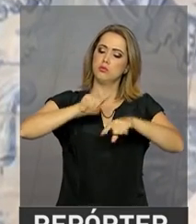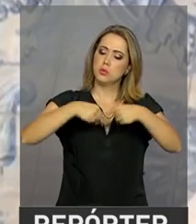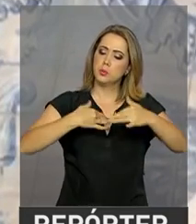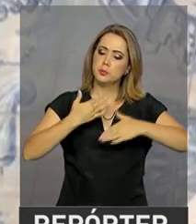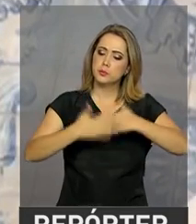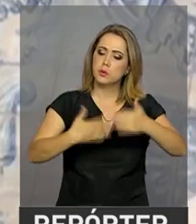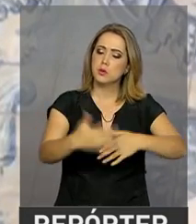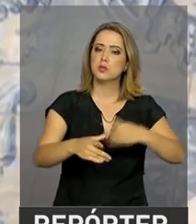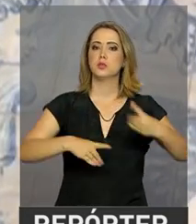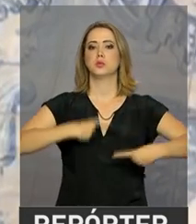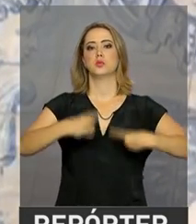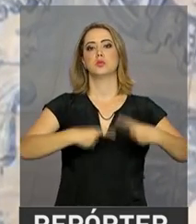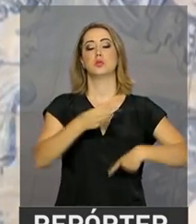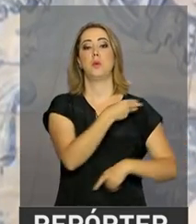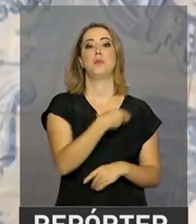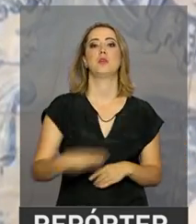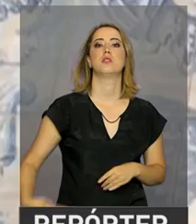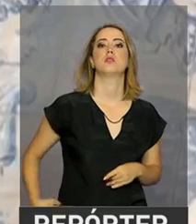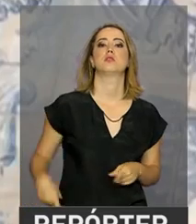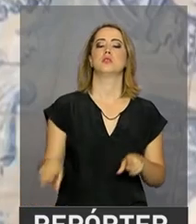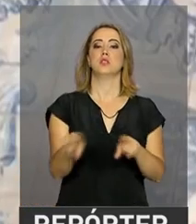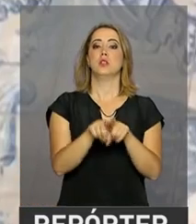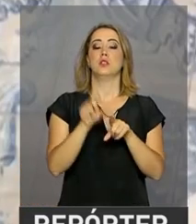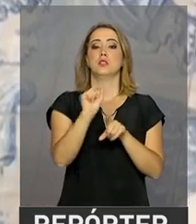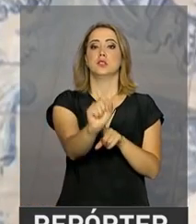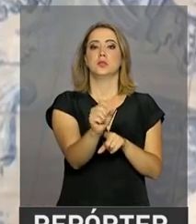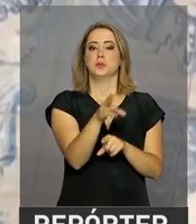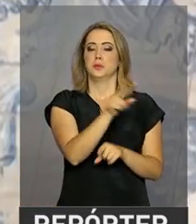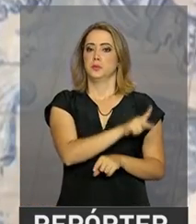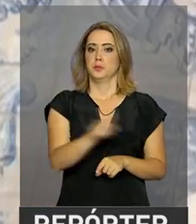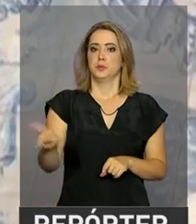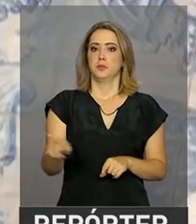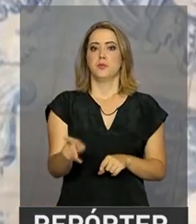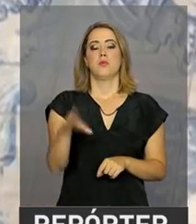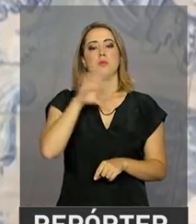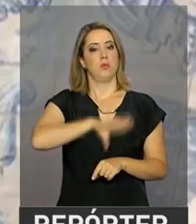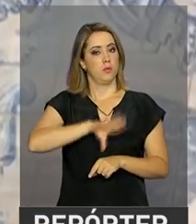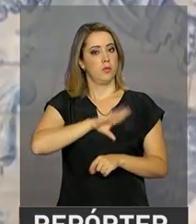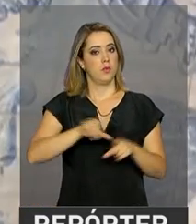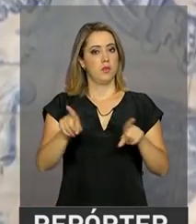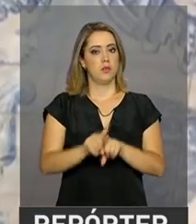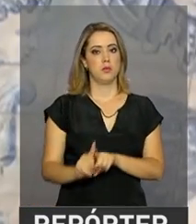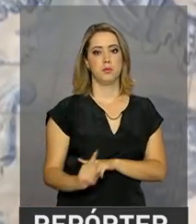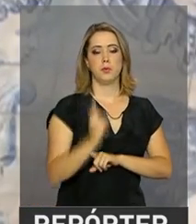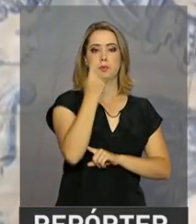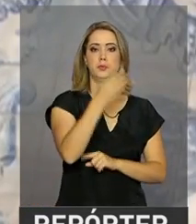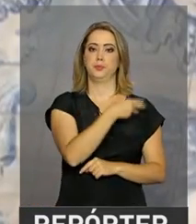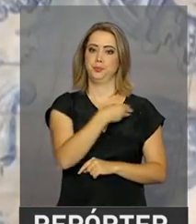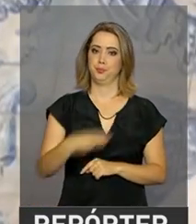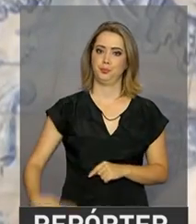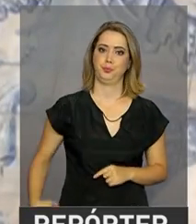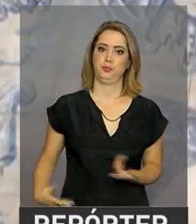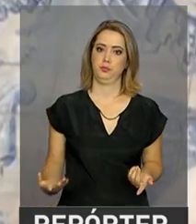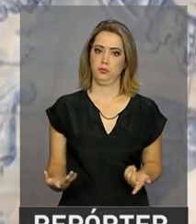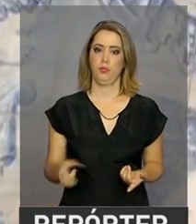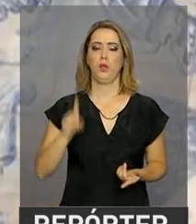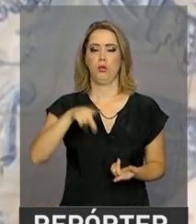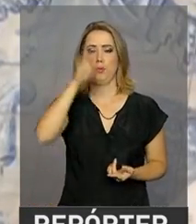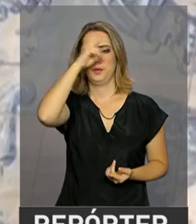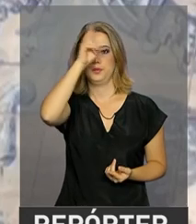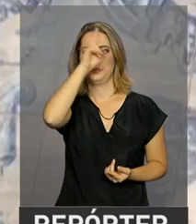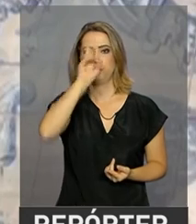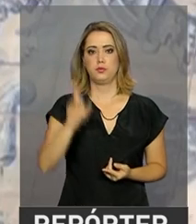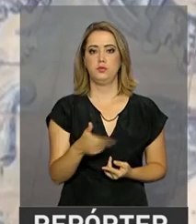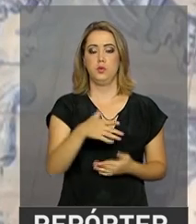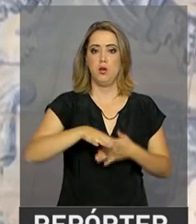política tendo sido Ministro dos negócios estrangeiros presidente da república e primeiro-ministro Soares também é lembrado por ter